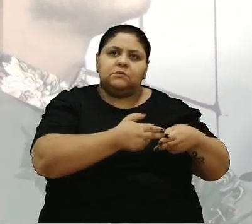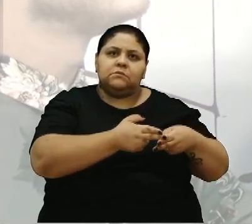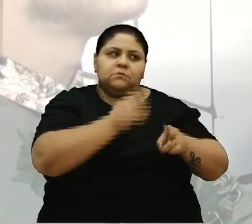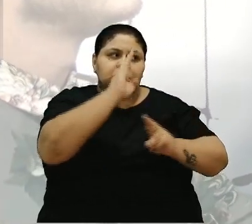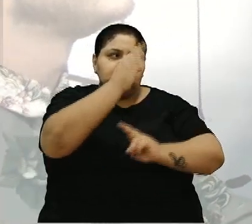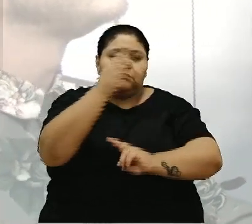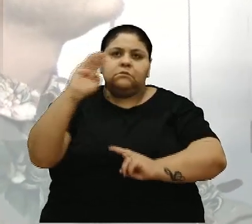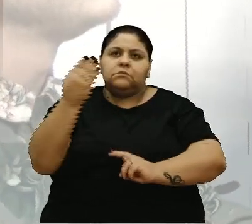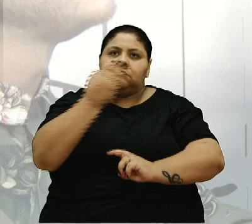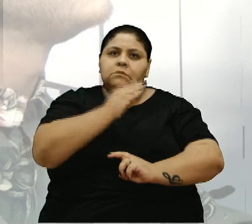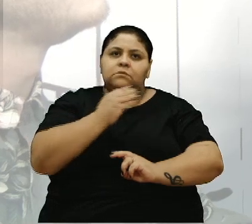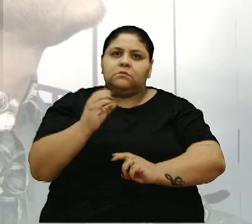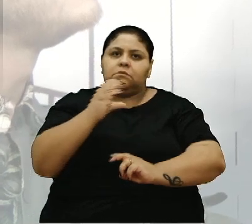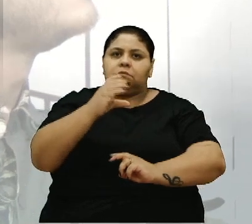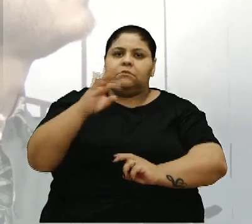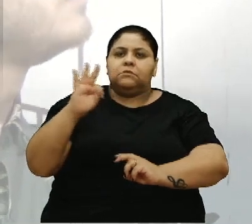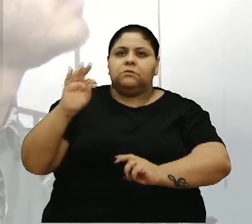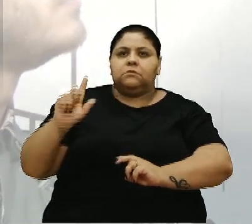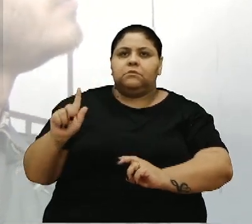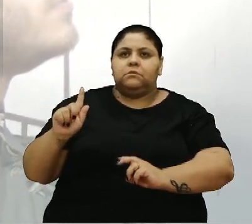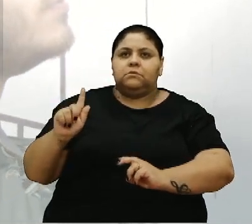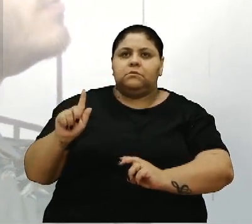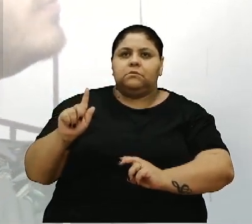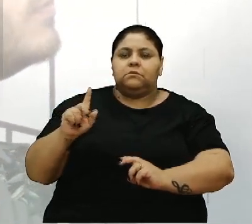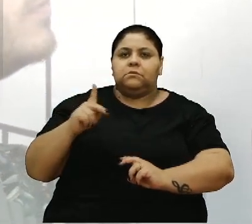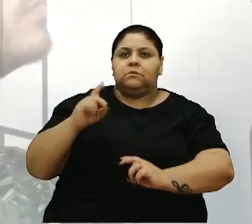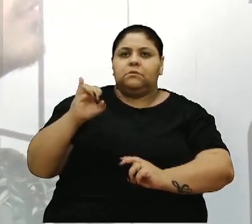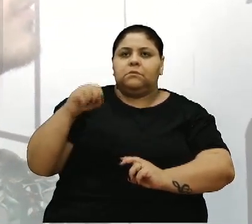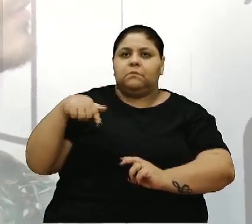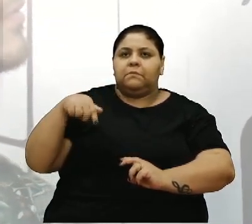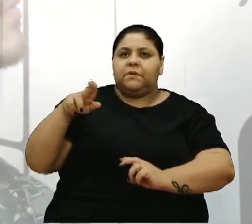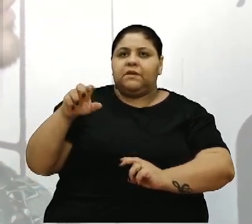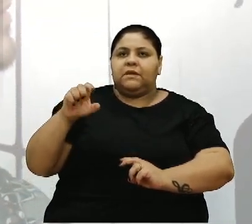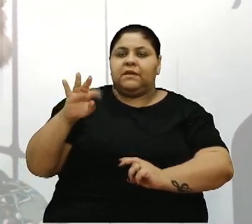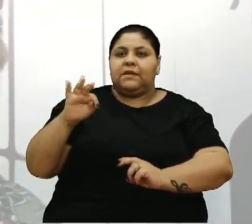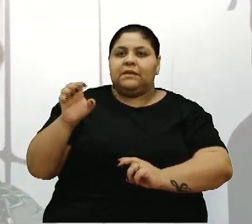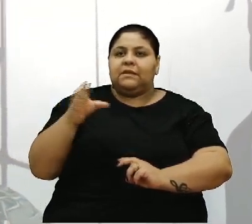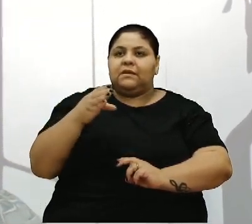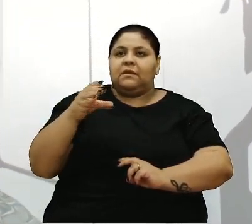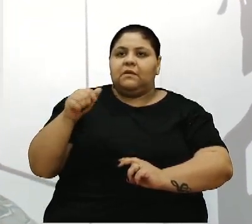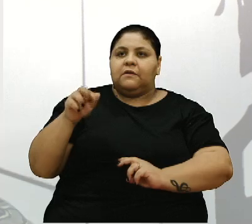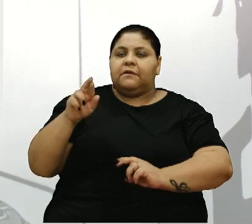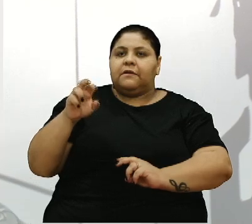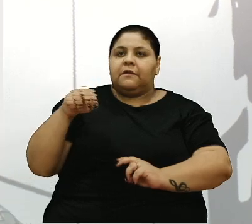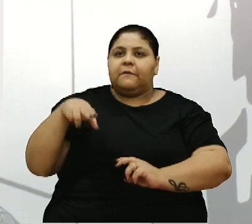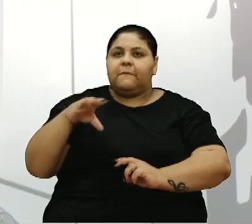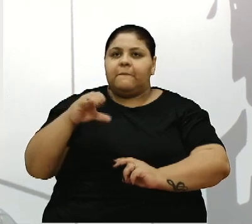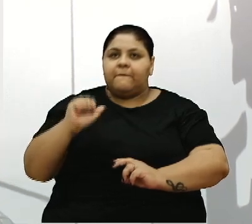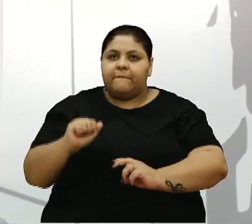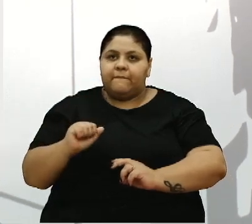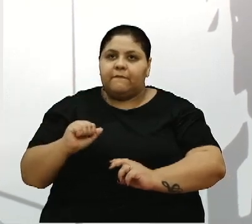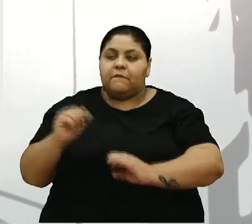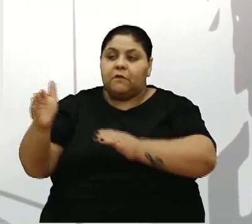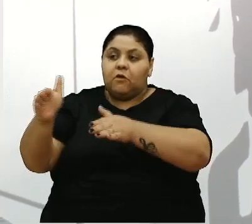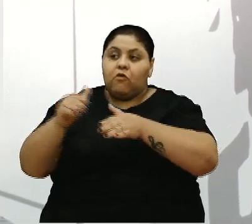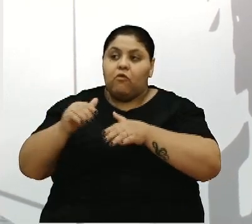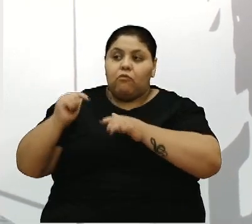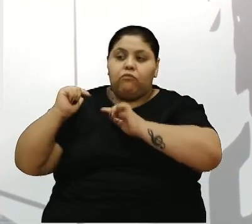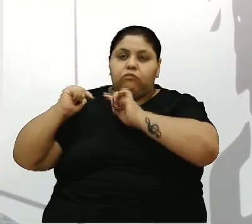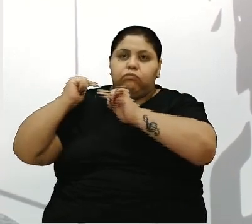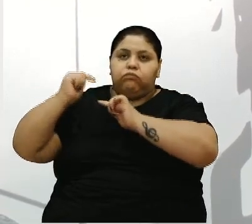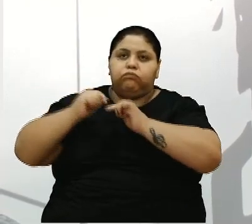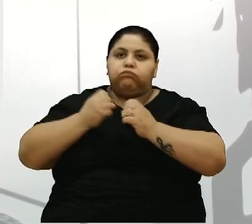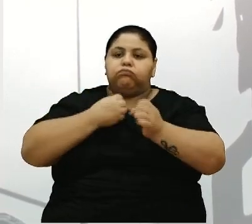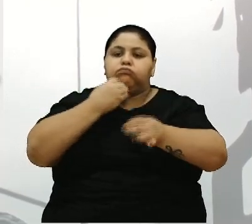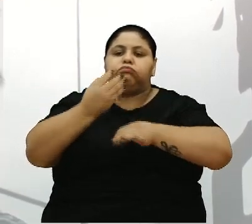biblioteca no CTG Piquete da Querência de São José do Ouro. Fui convidado pelo tradicionalista, poeta